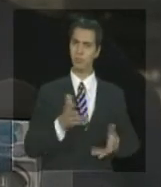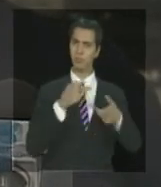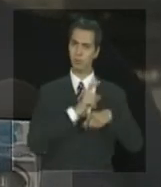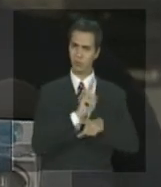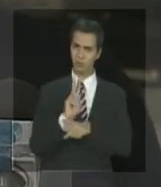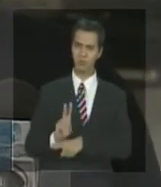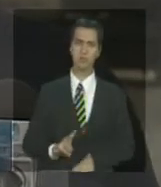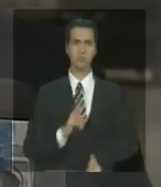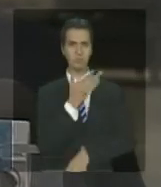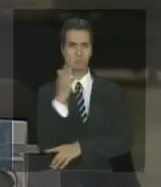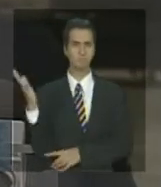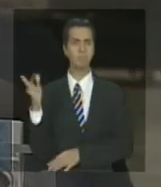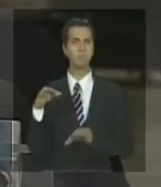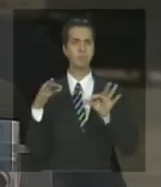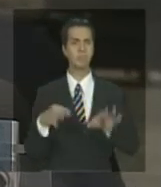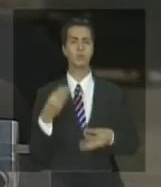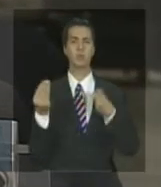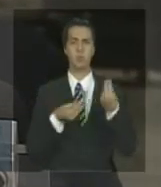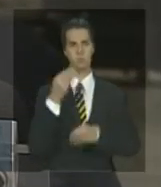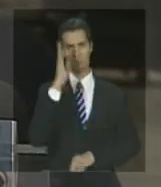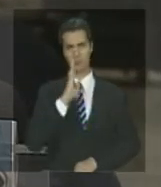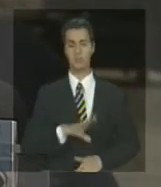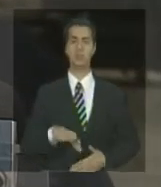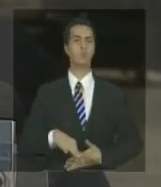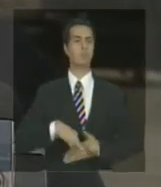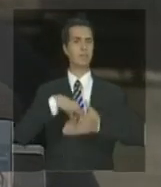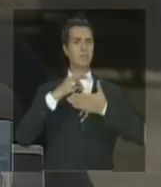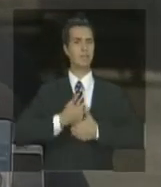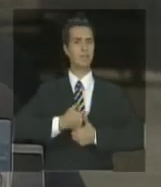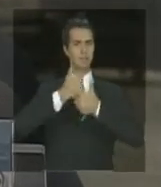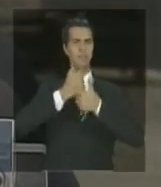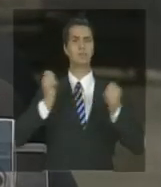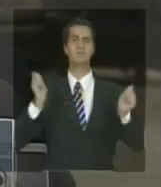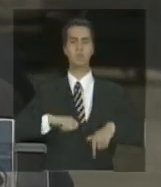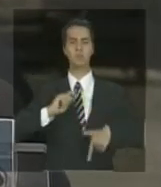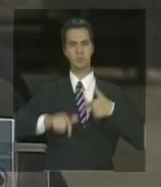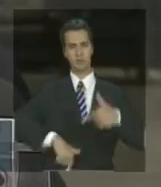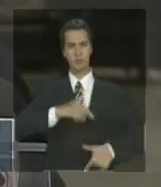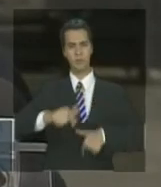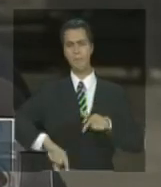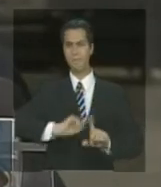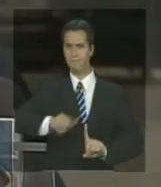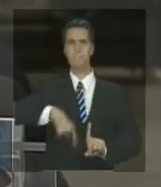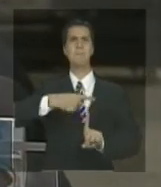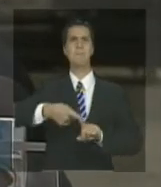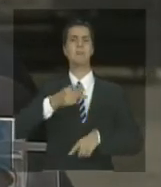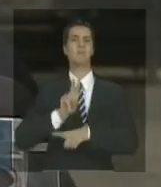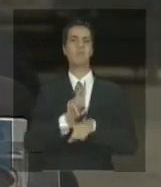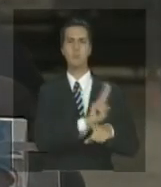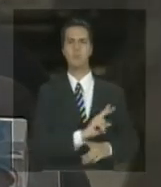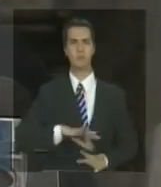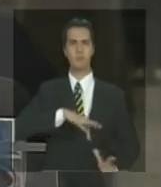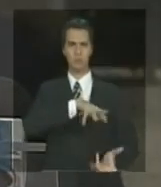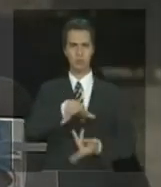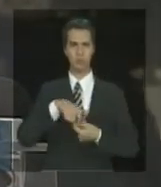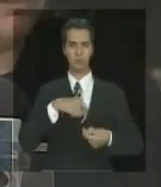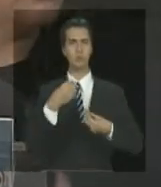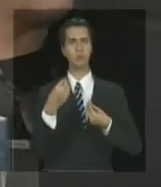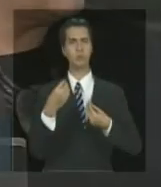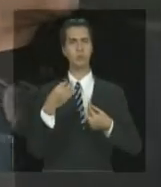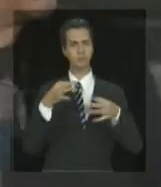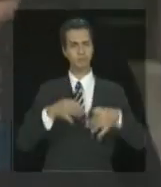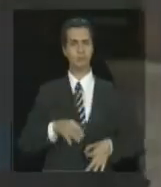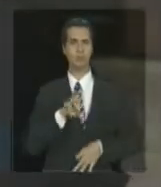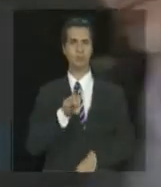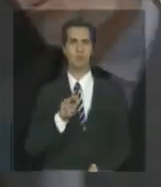condições diferenciadas que o Brasil tem que fazer para liderar e fazer mais em relação aos desafios que o planeta tem sobre a sustentabilidade. Obrigada.